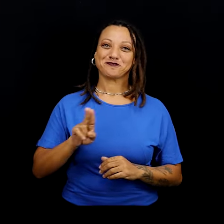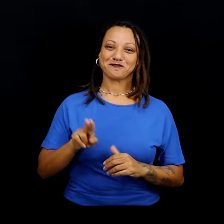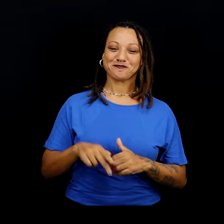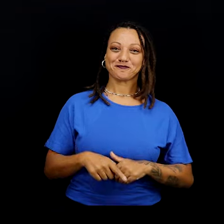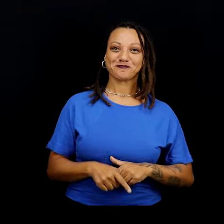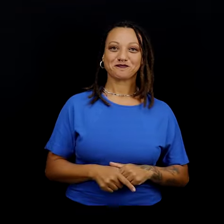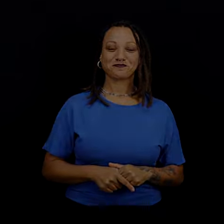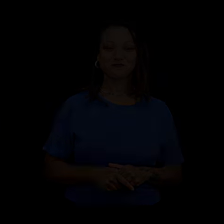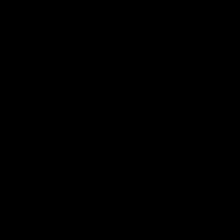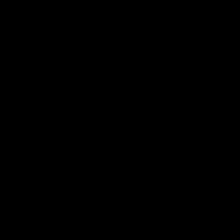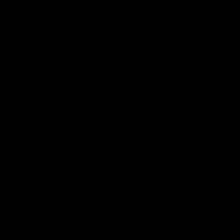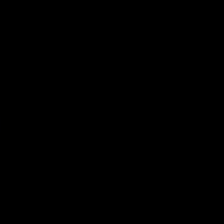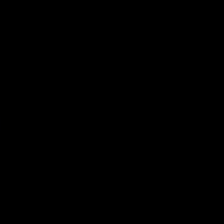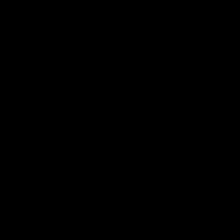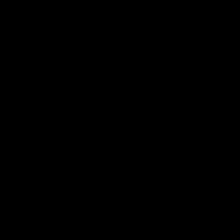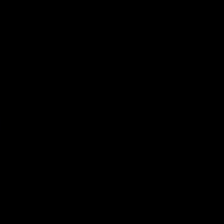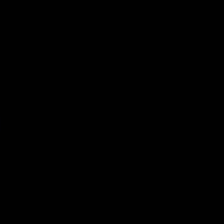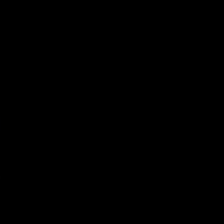coisa.